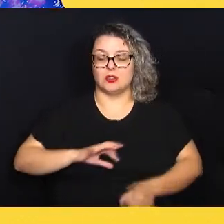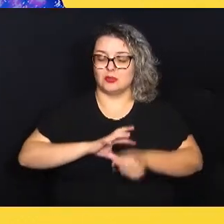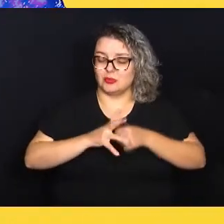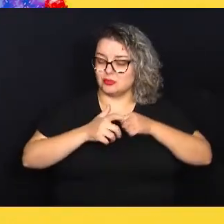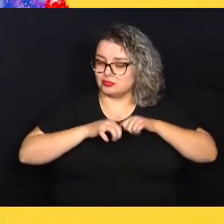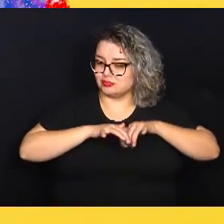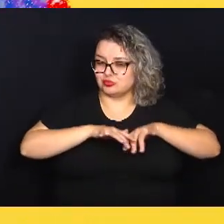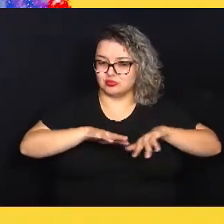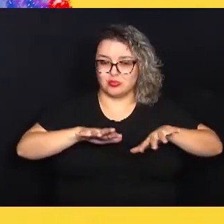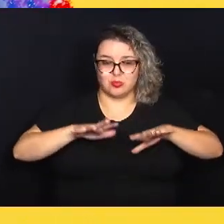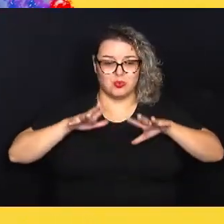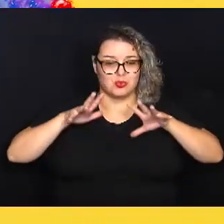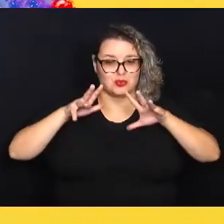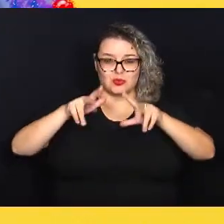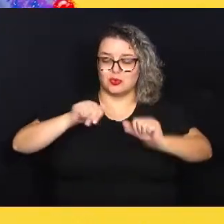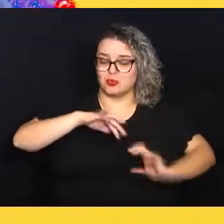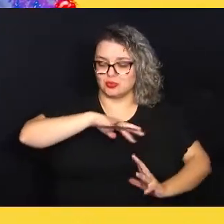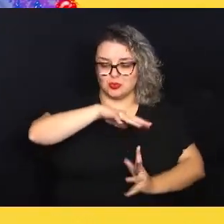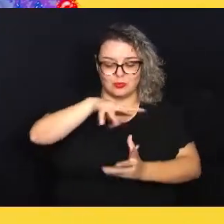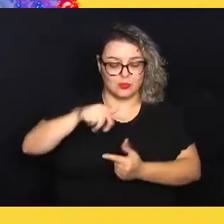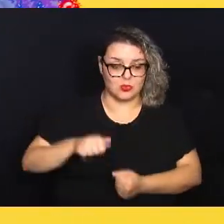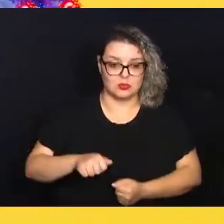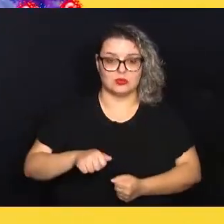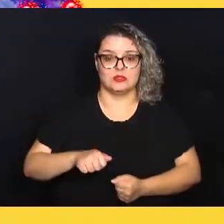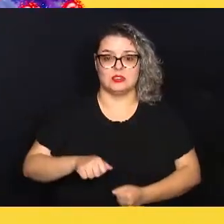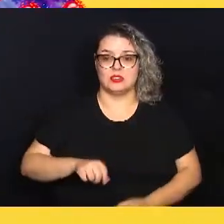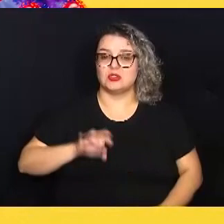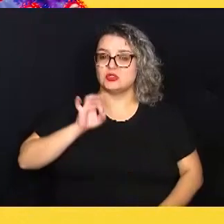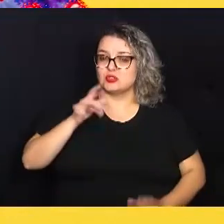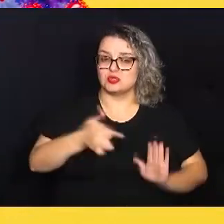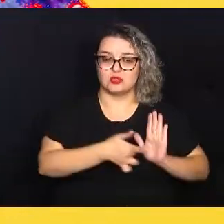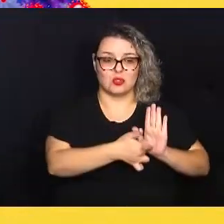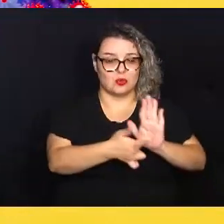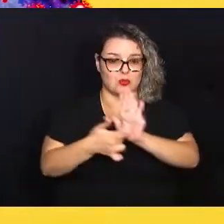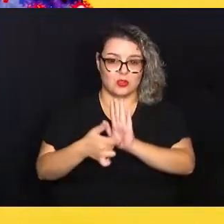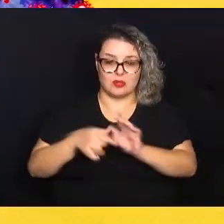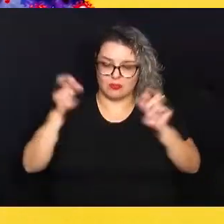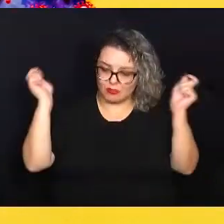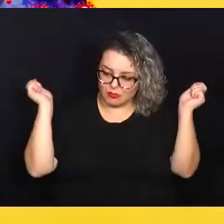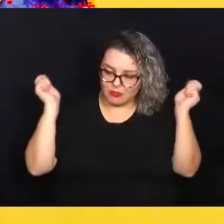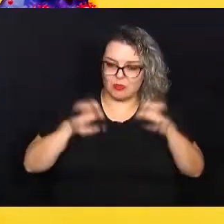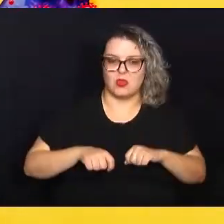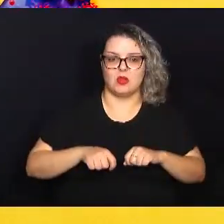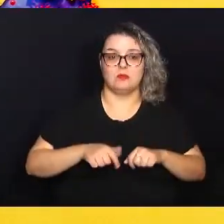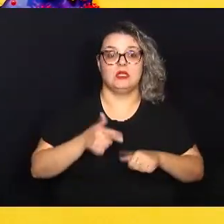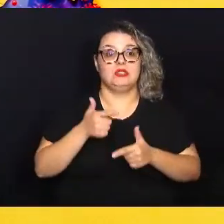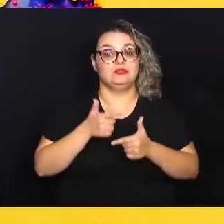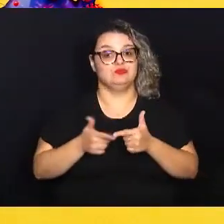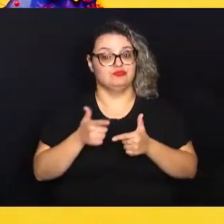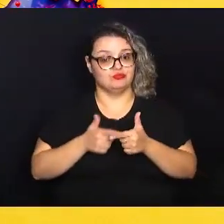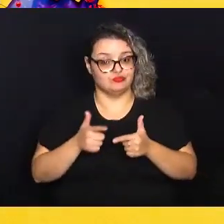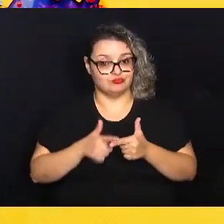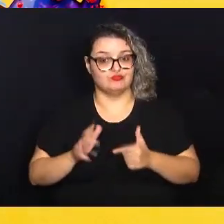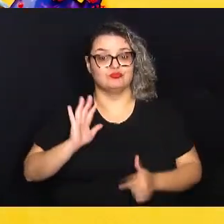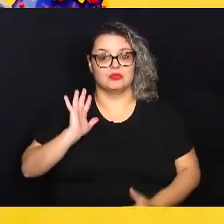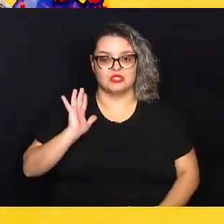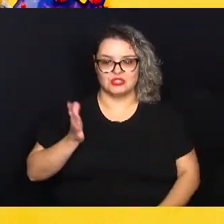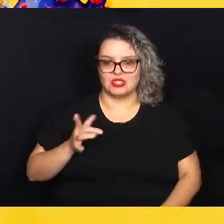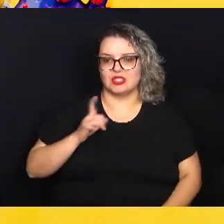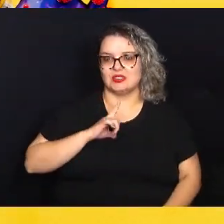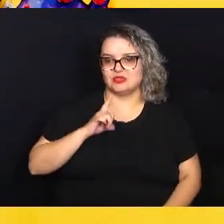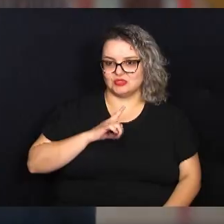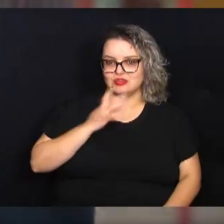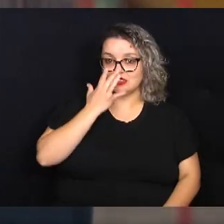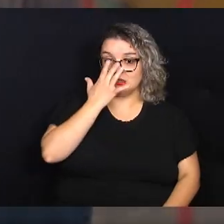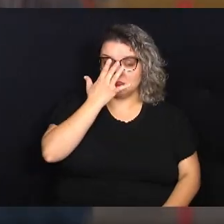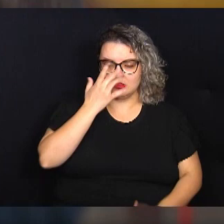crise sanitária instalada pelo coronavírus apenas evidenciou e potencializou um problema que já